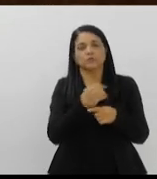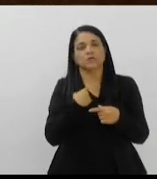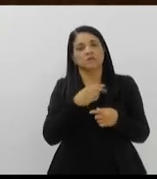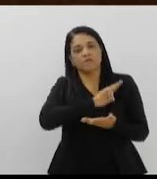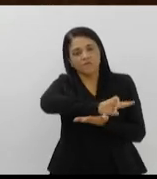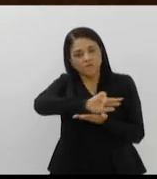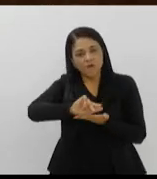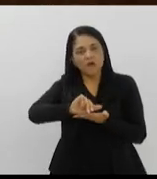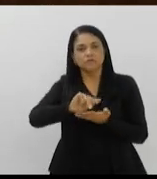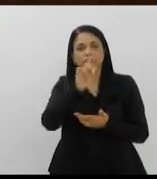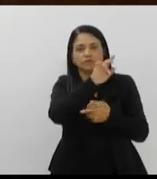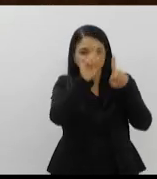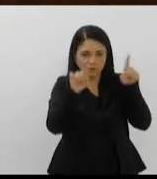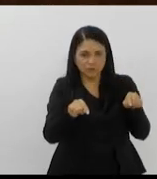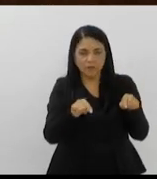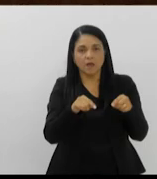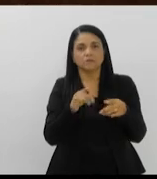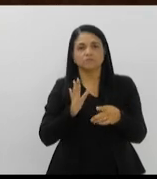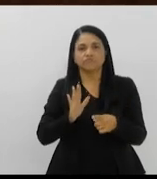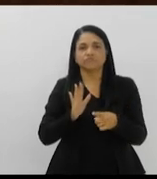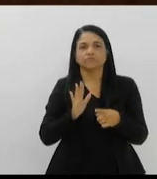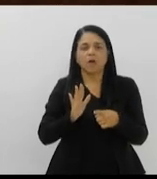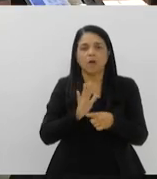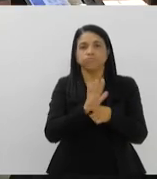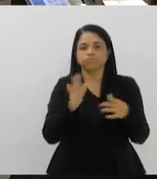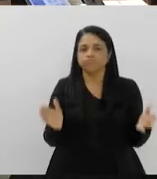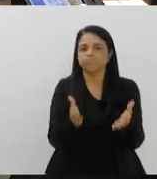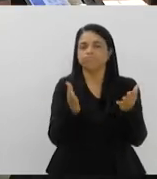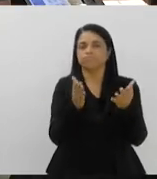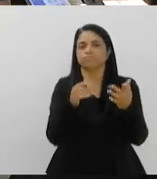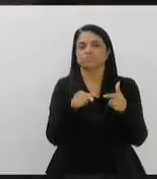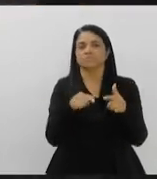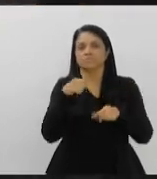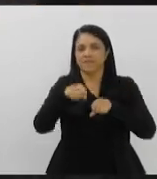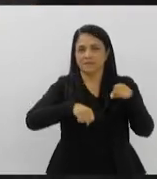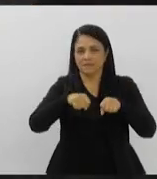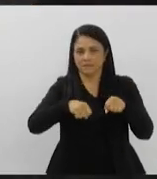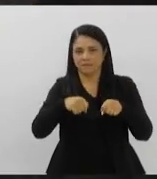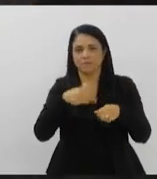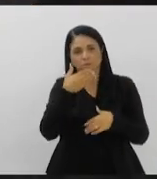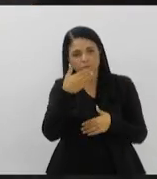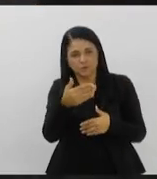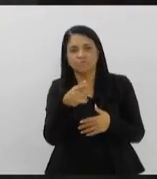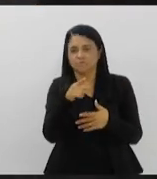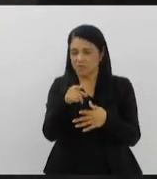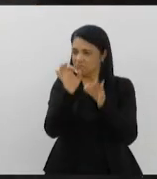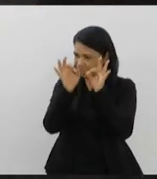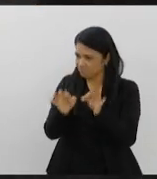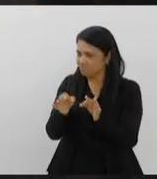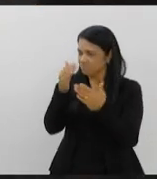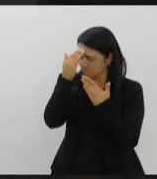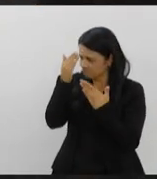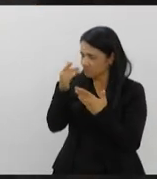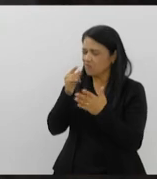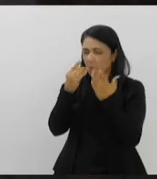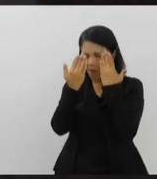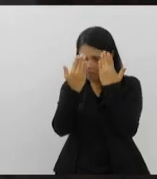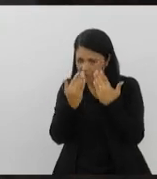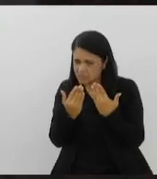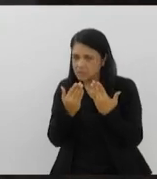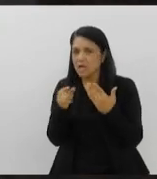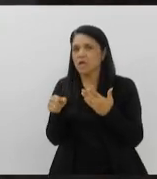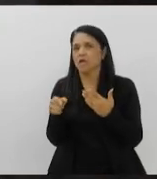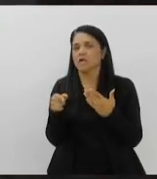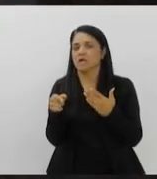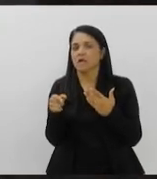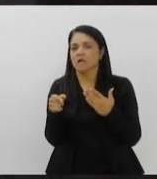vir de bicicleta, presidente. Queria te fazer esse pedido. Obrigado, deputado Flávio. É justo o pleito. Vamos analisar.